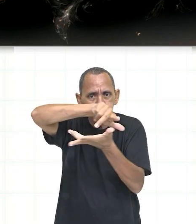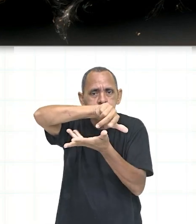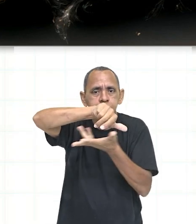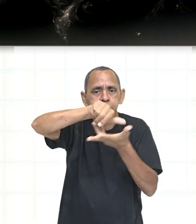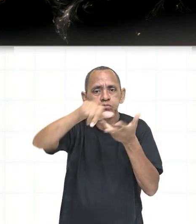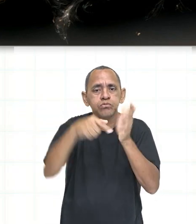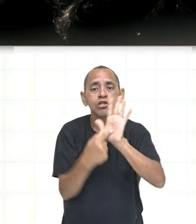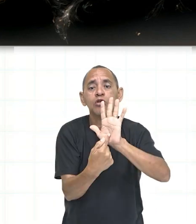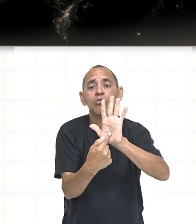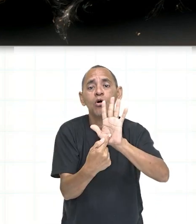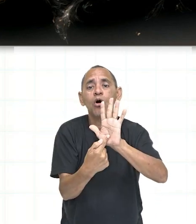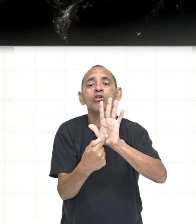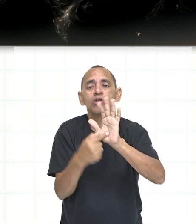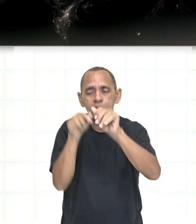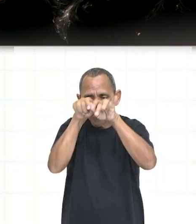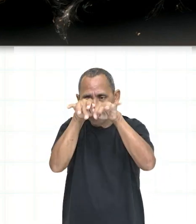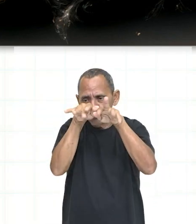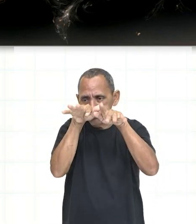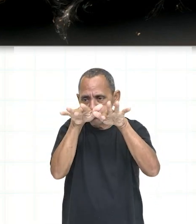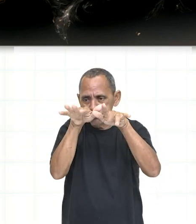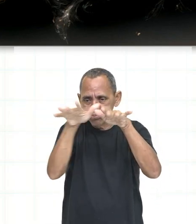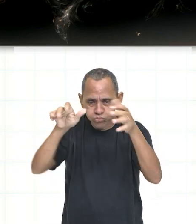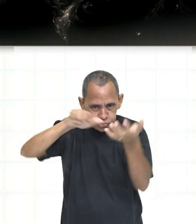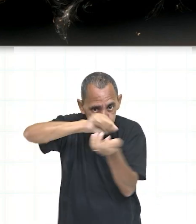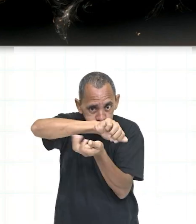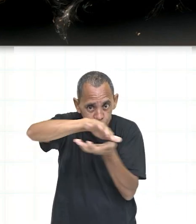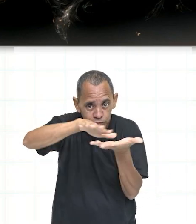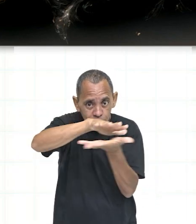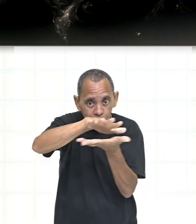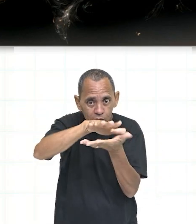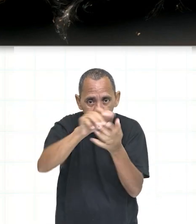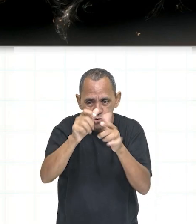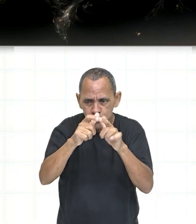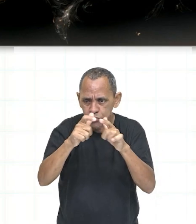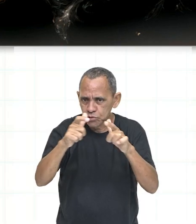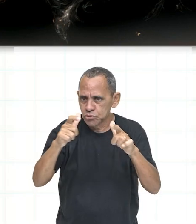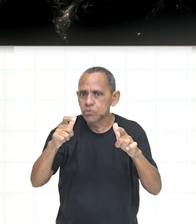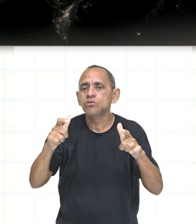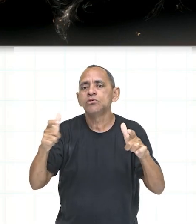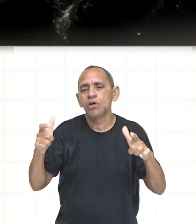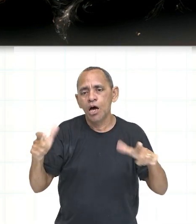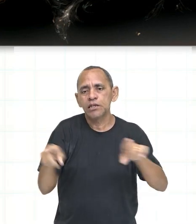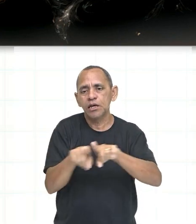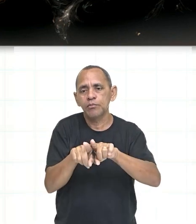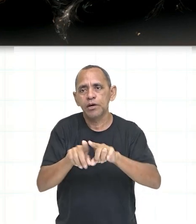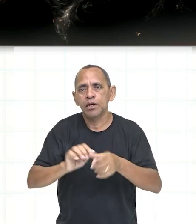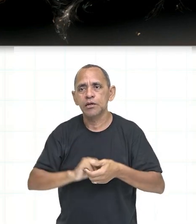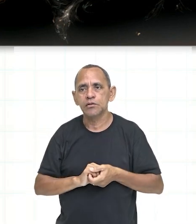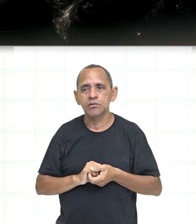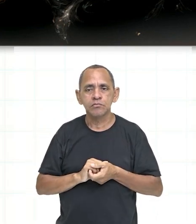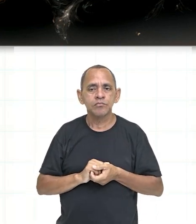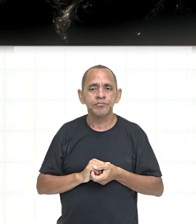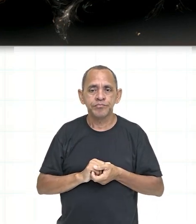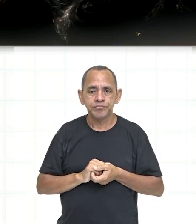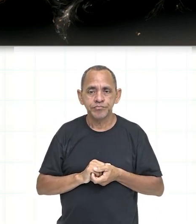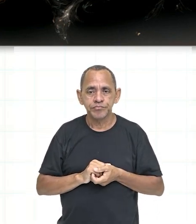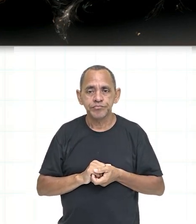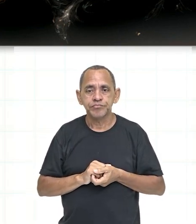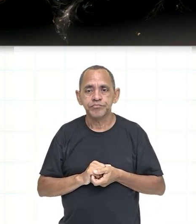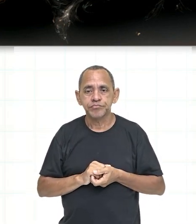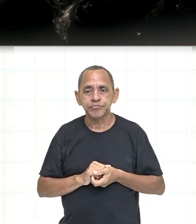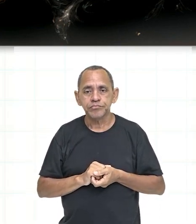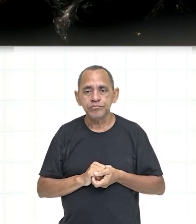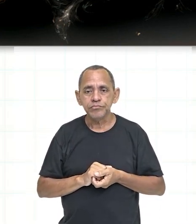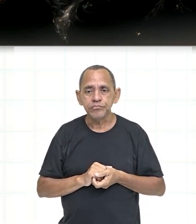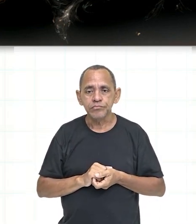expansão acelerada do universo. Understanding these phenomena could revolutionize our knowledge of the